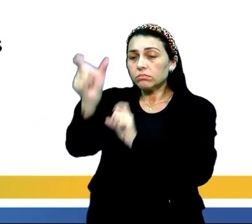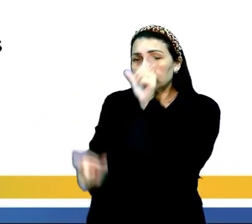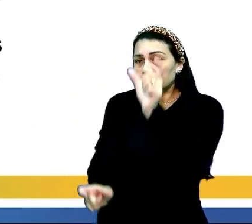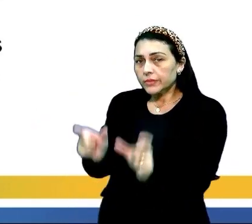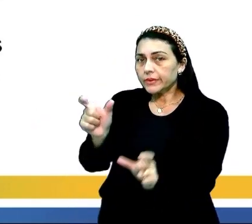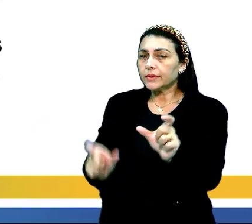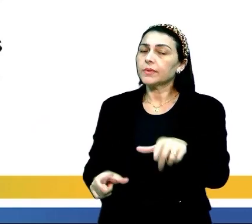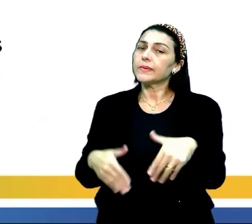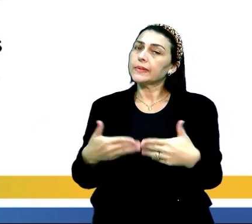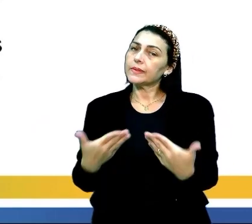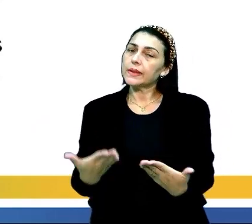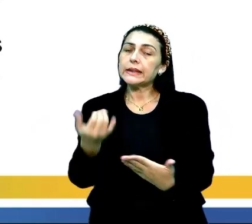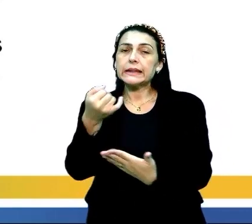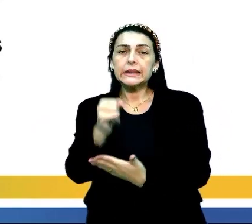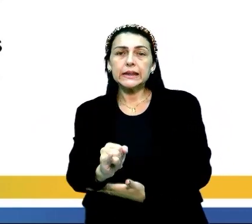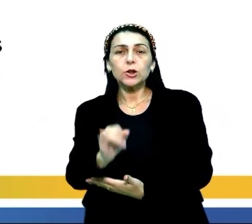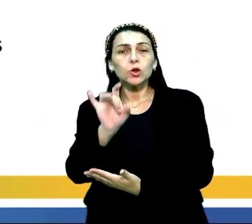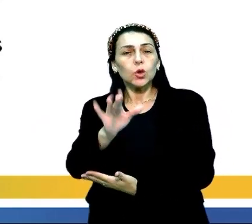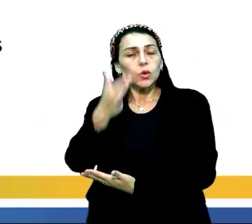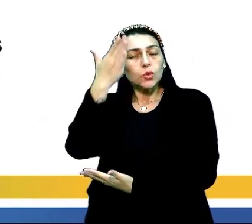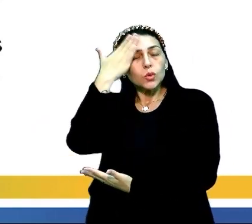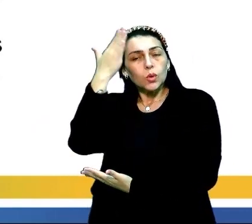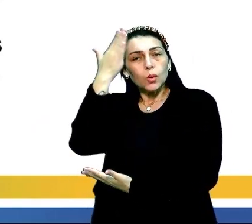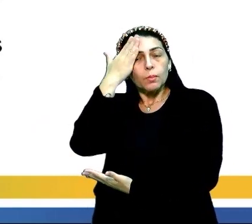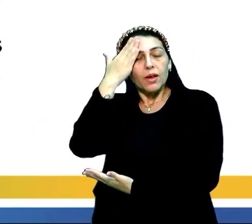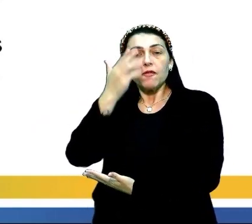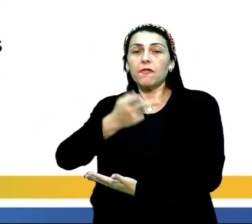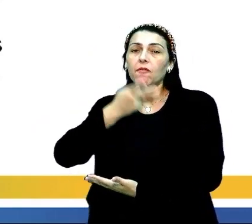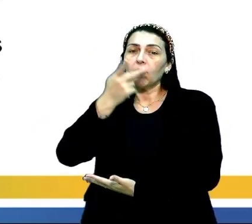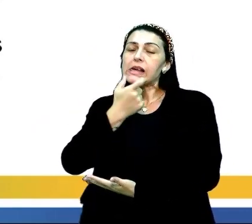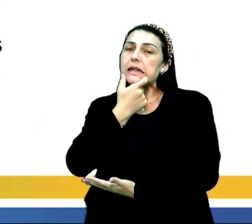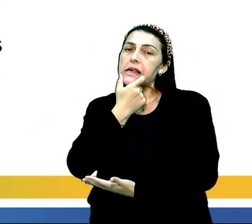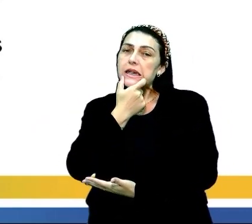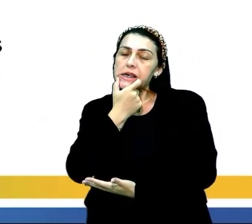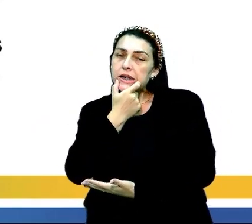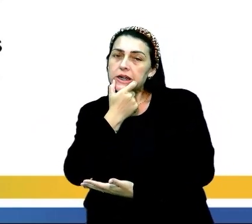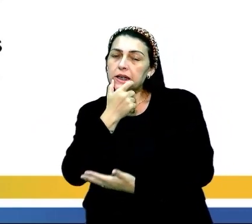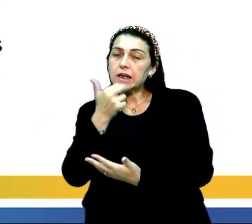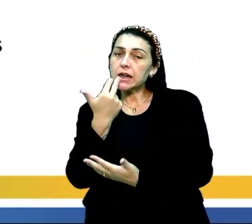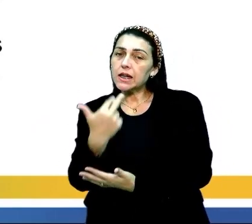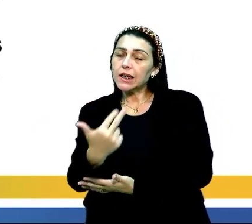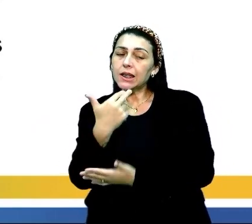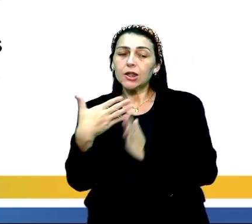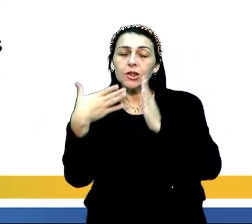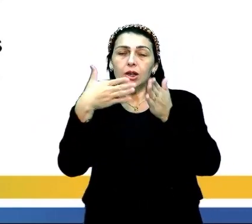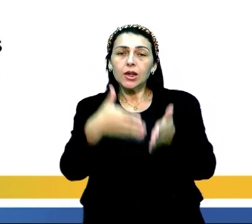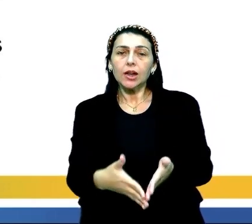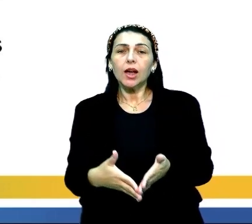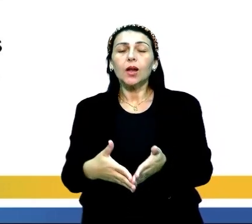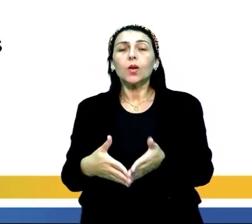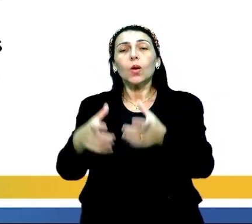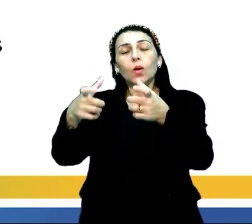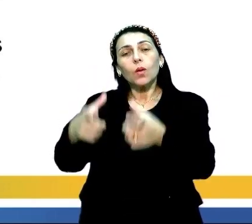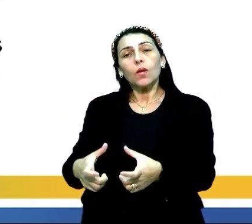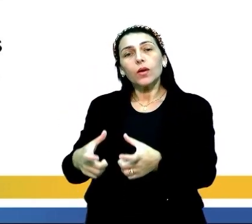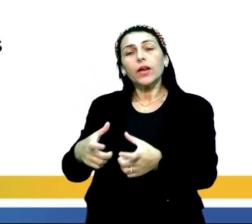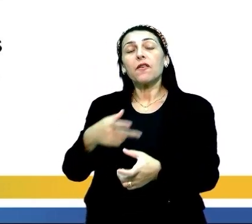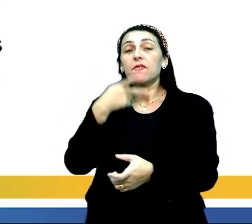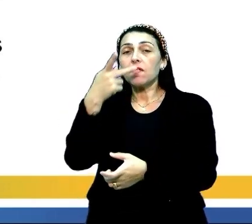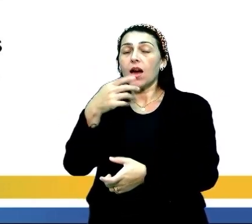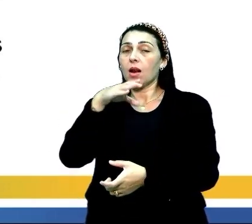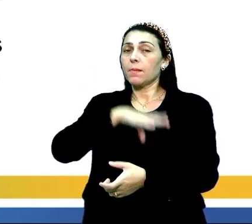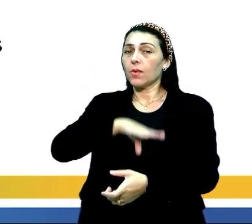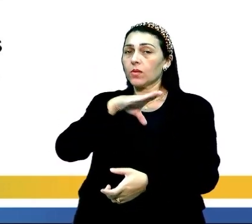Bom, se eu só souber falar a língua inglesa e chegar em um local onde se fala a língua